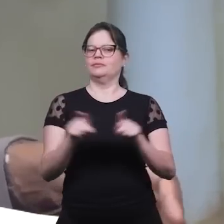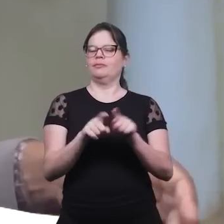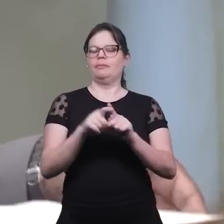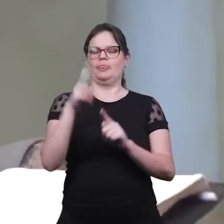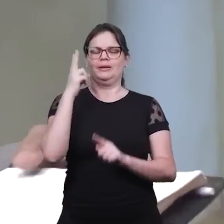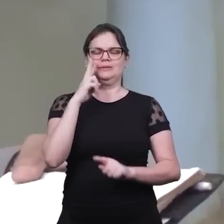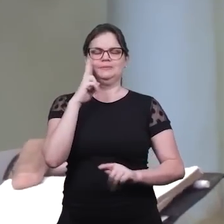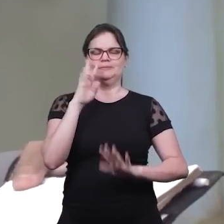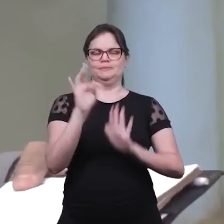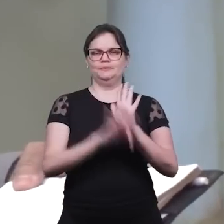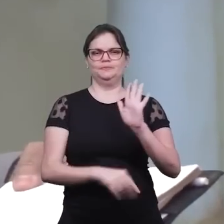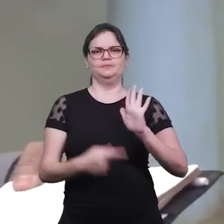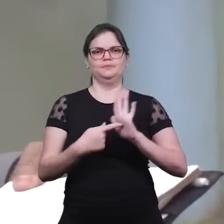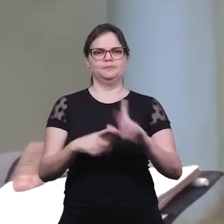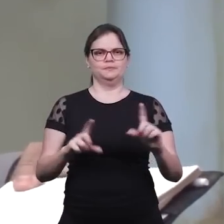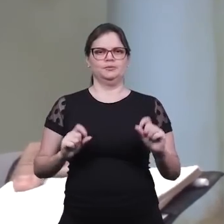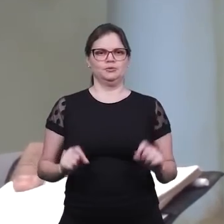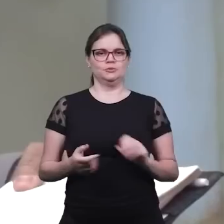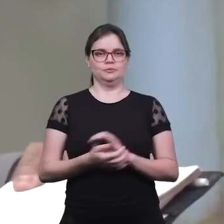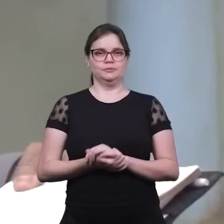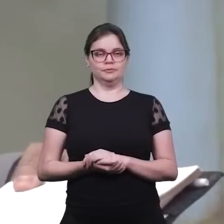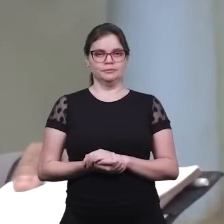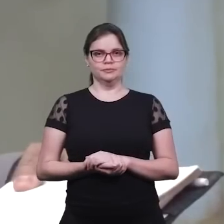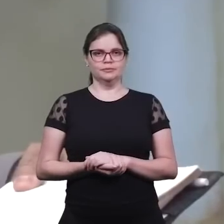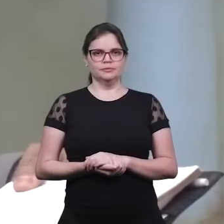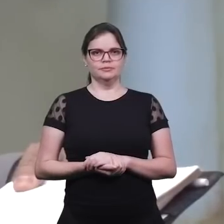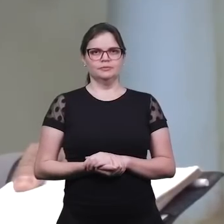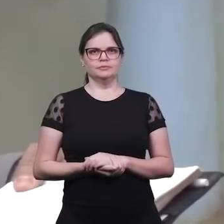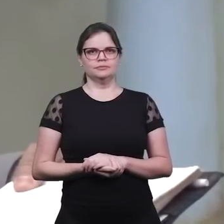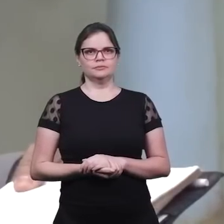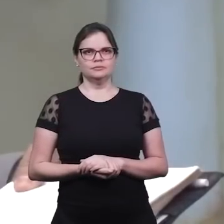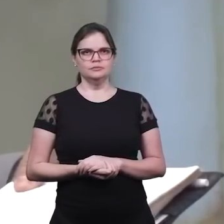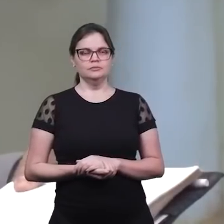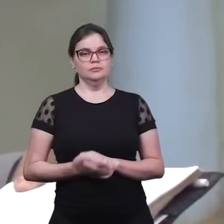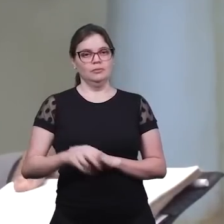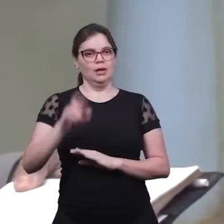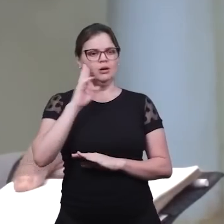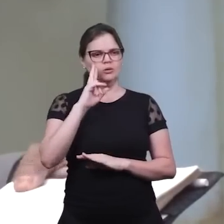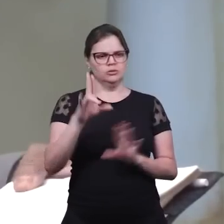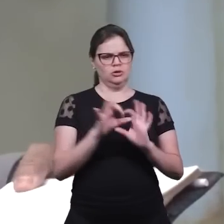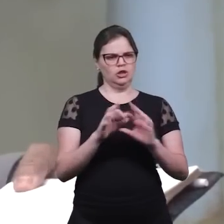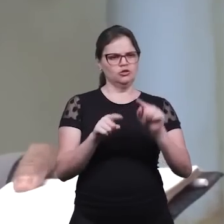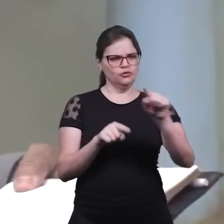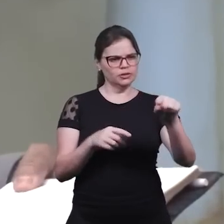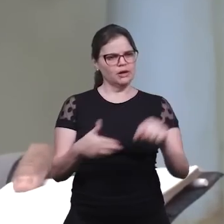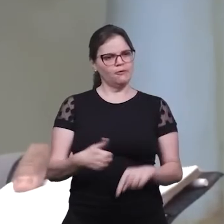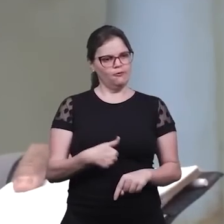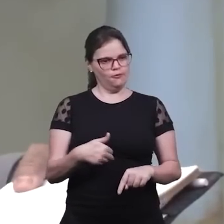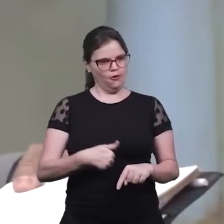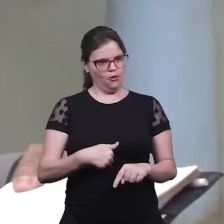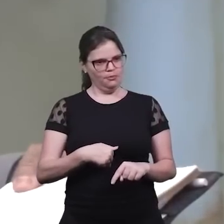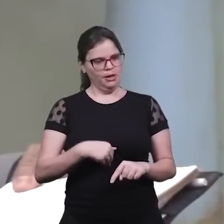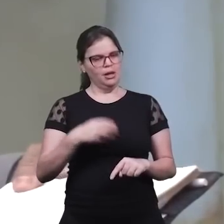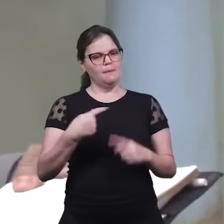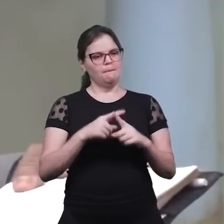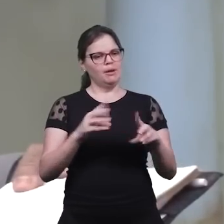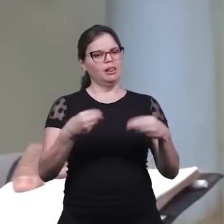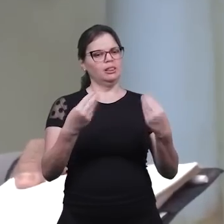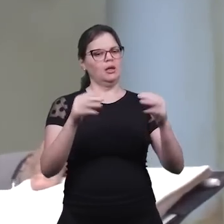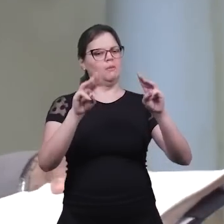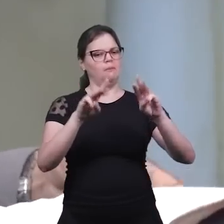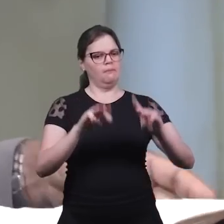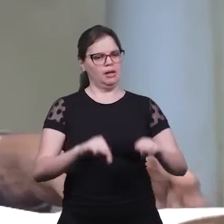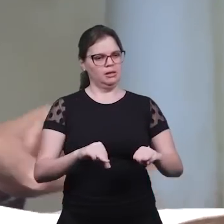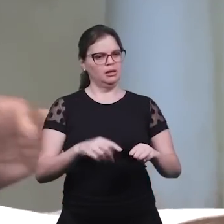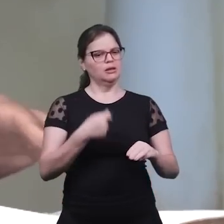o Senhor, olha só, o Senhor te deixou com fome, sustentou com maná e também o Senhor